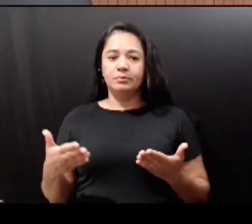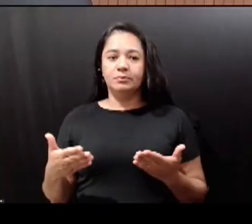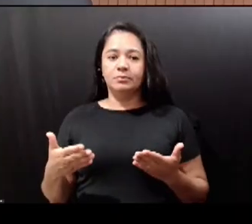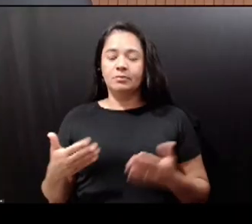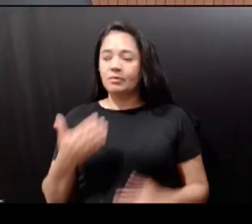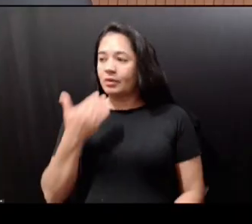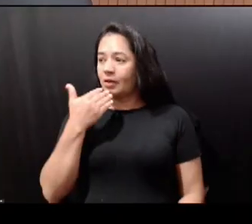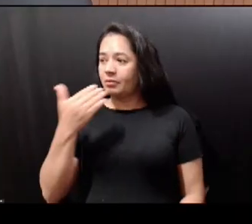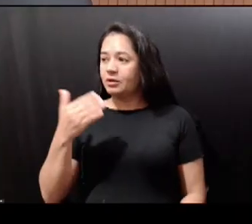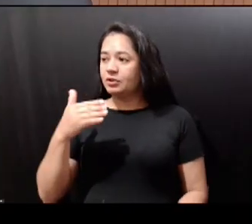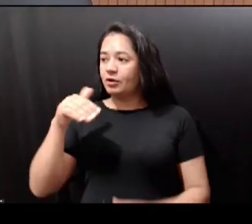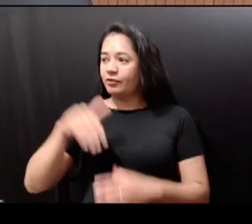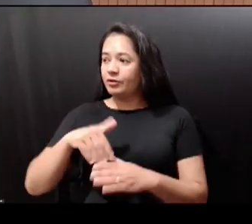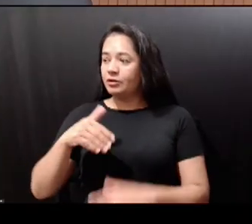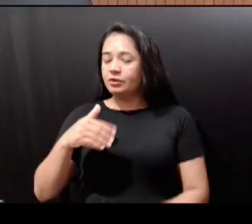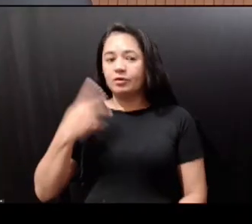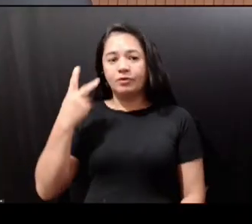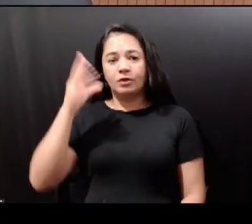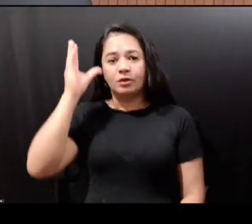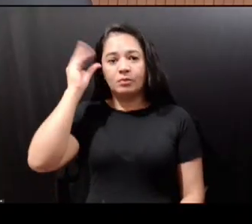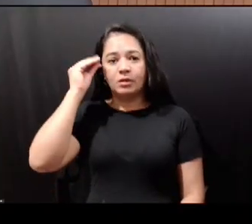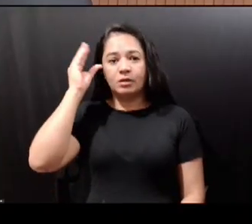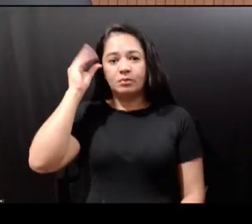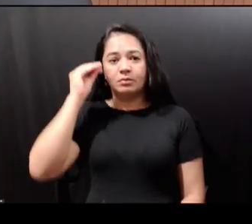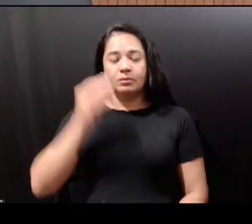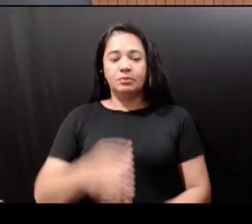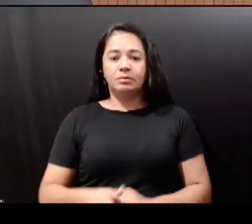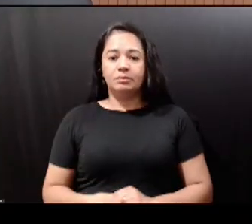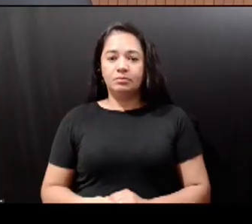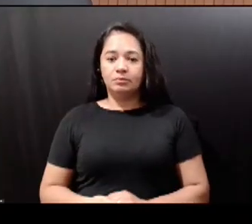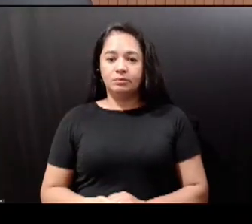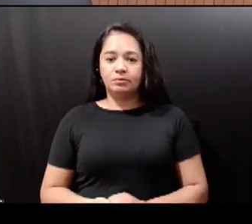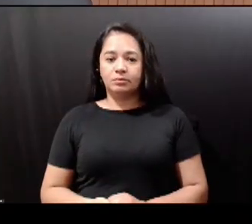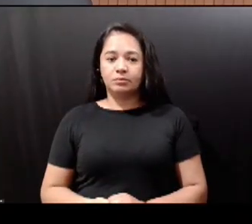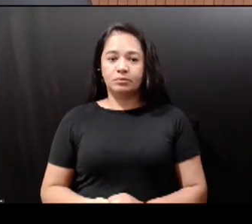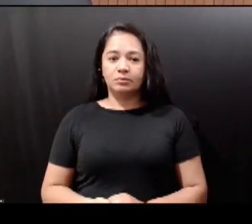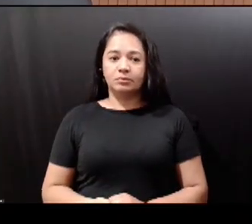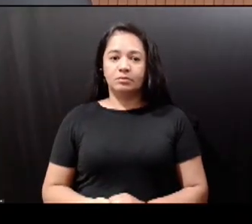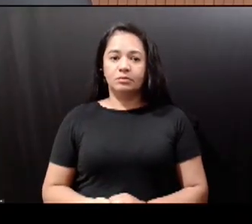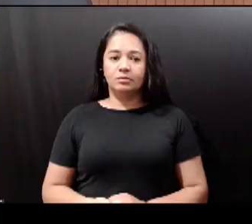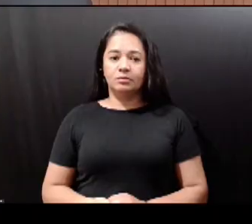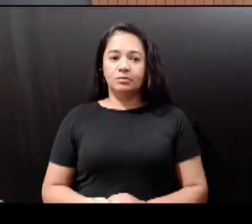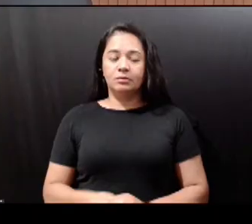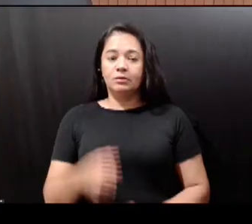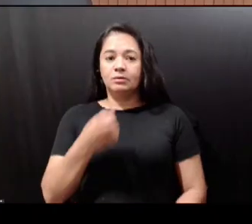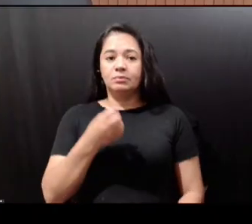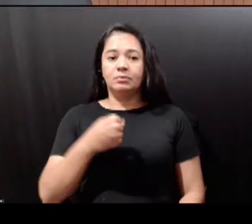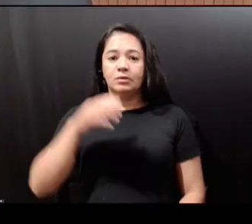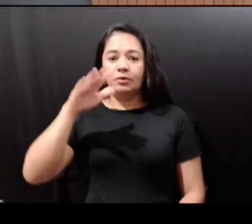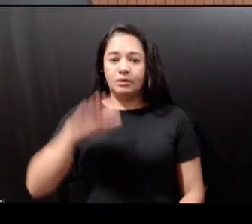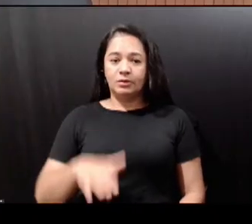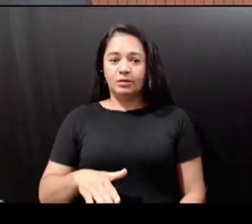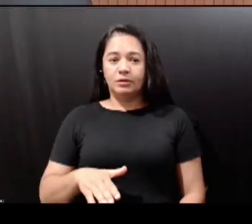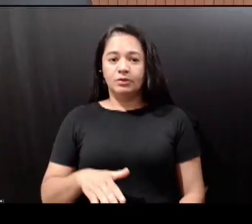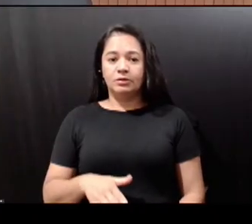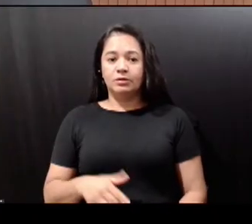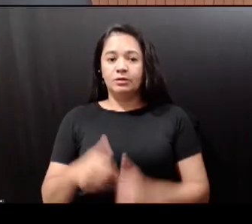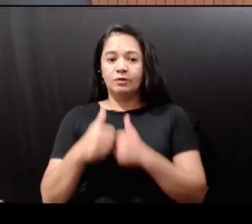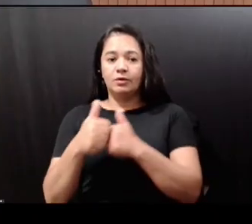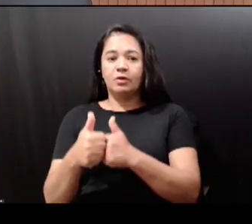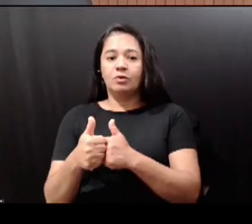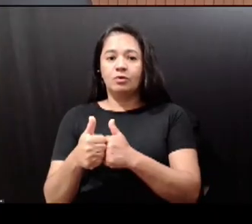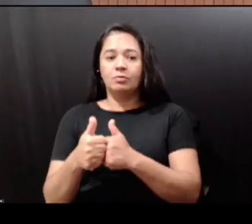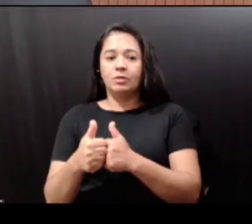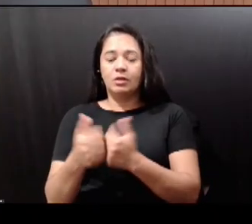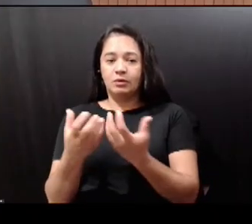vereador Benê Lima. Boa tarde novamente. Eu vou acompanhar o relator, voto favorável,